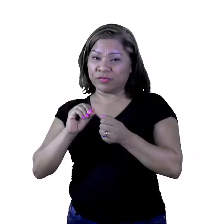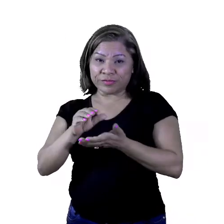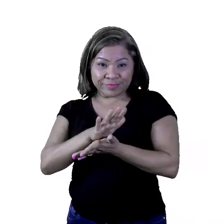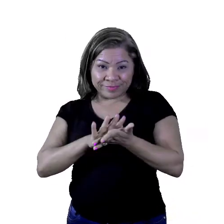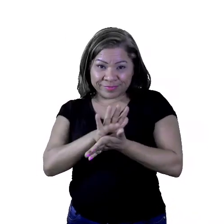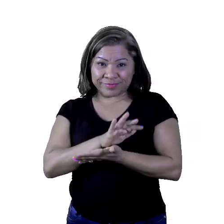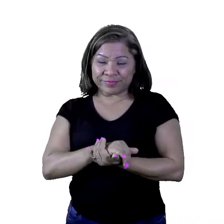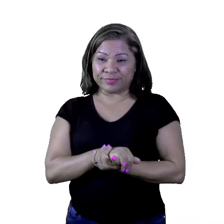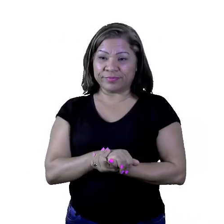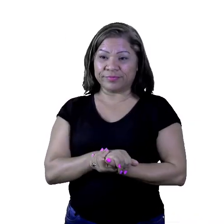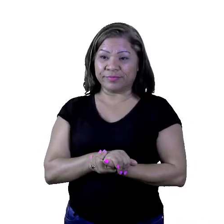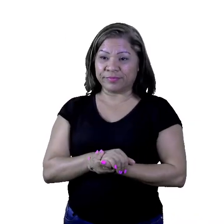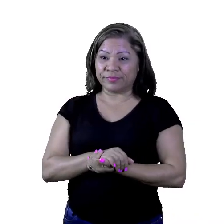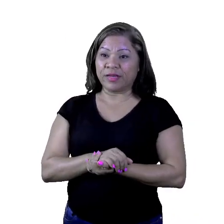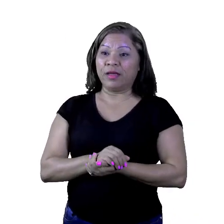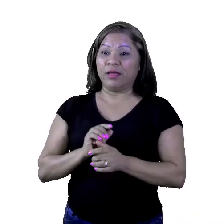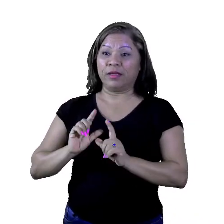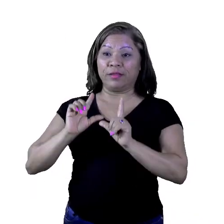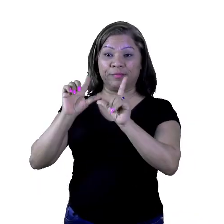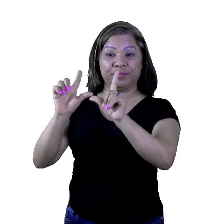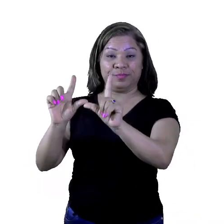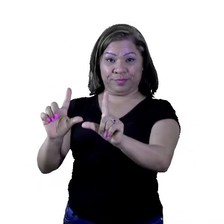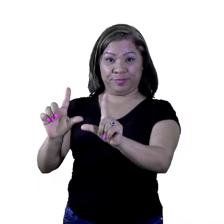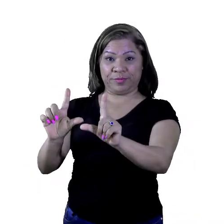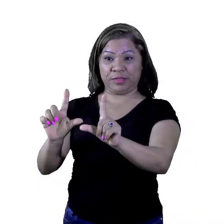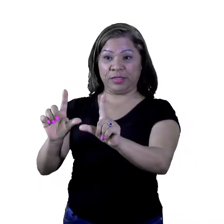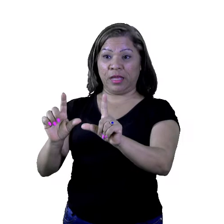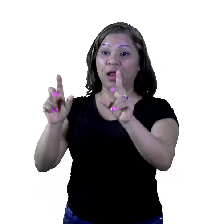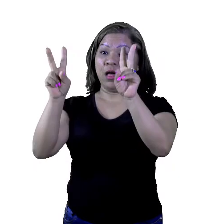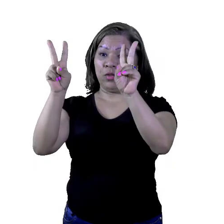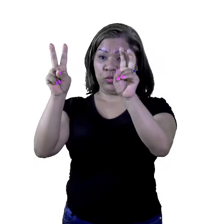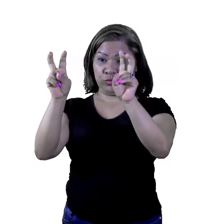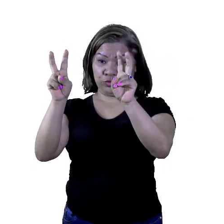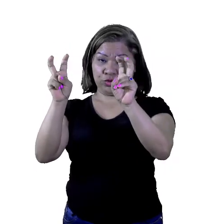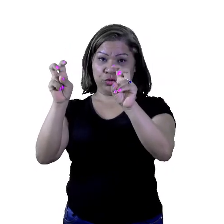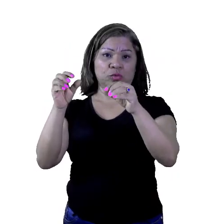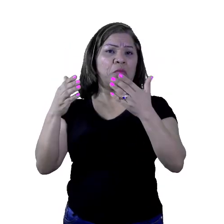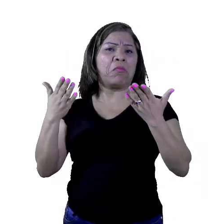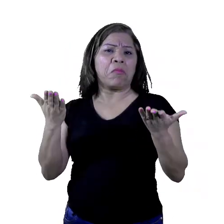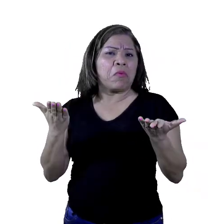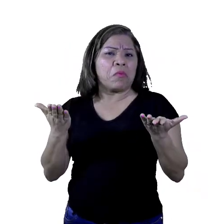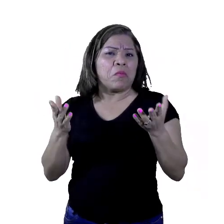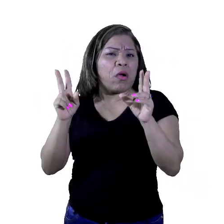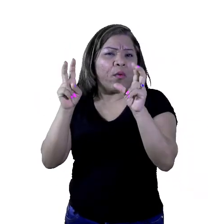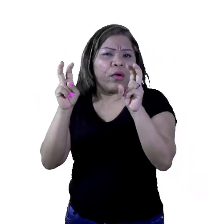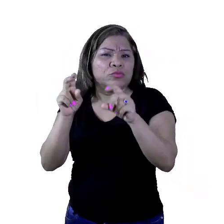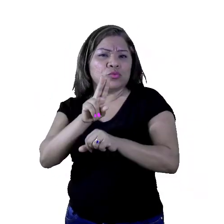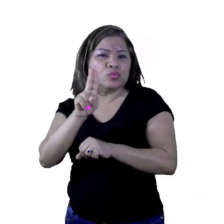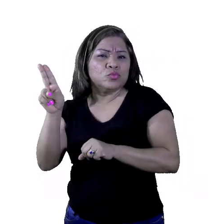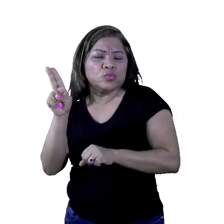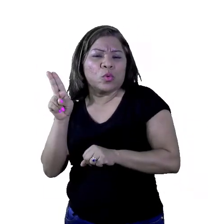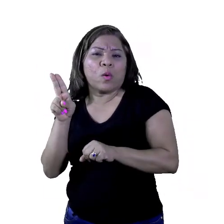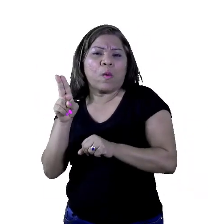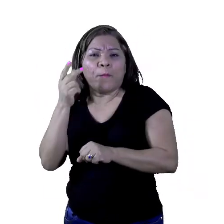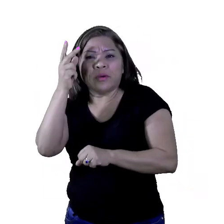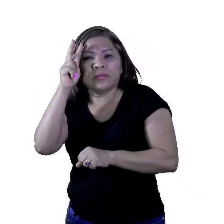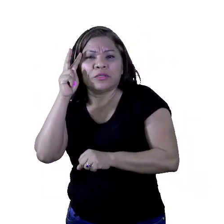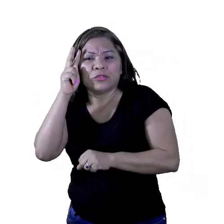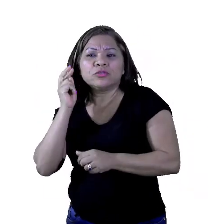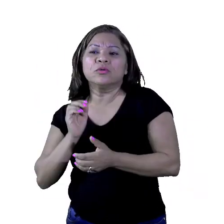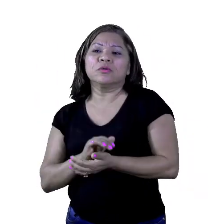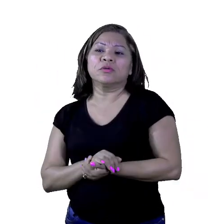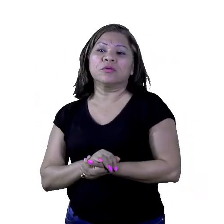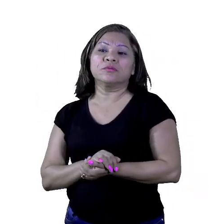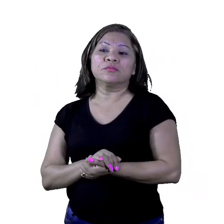na tela está dizendo o seguinte: o lugar do título, você vai dar, que é o que é o título, o nome da história. Aí começa a história assim, ó: um